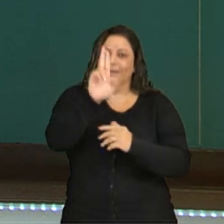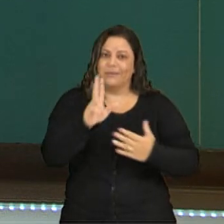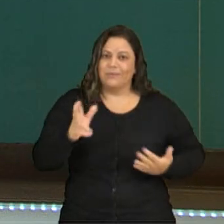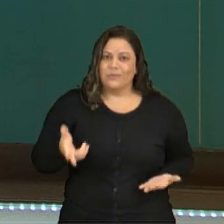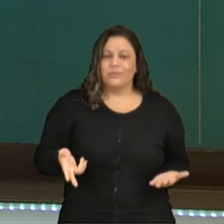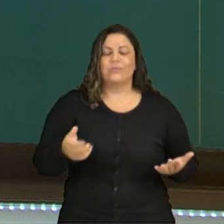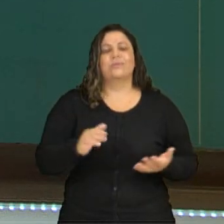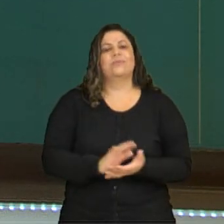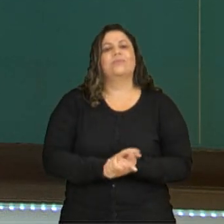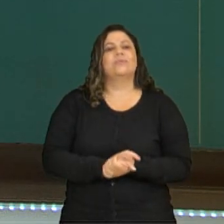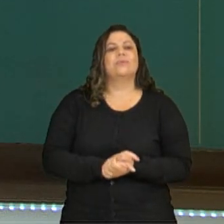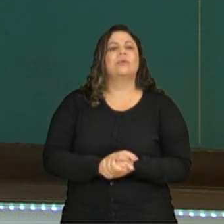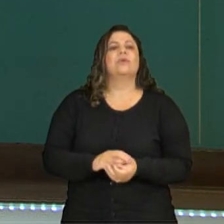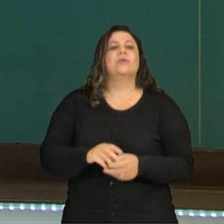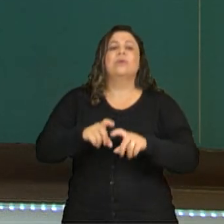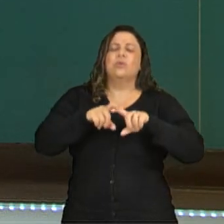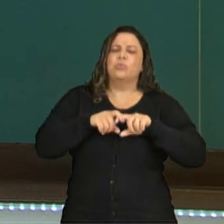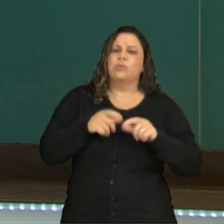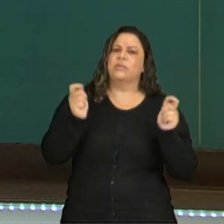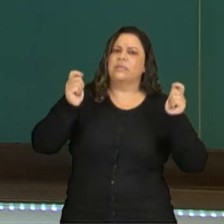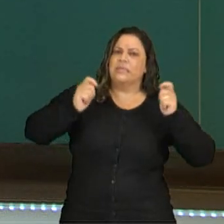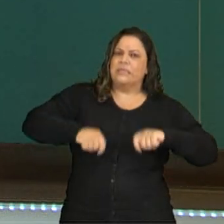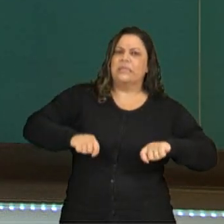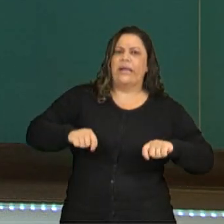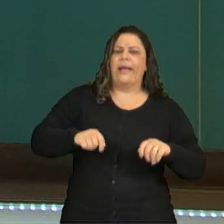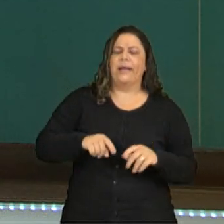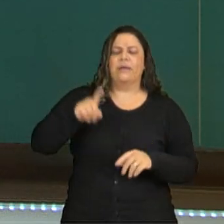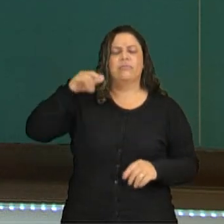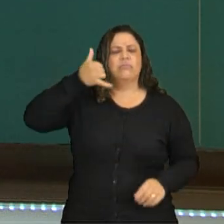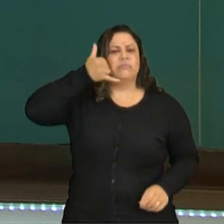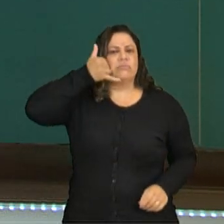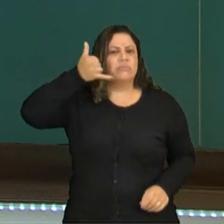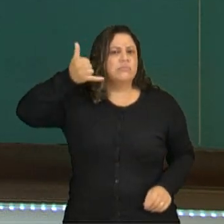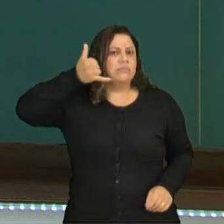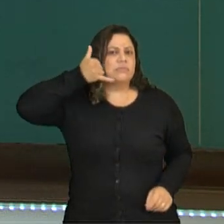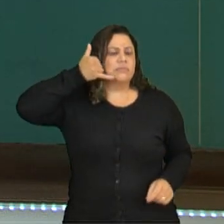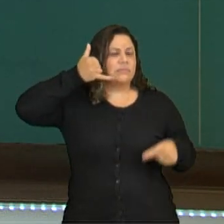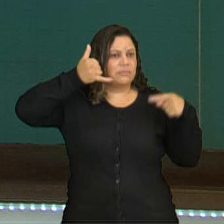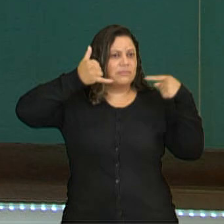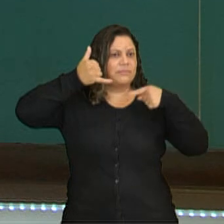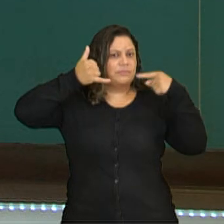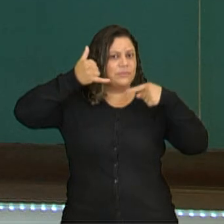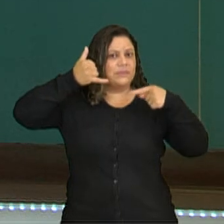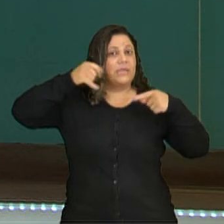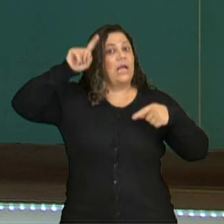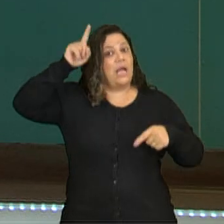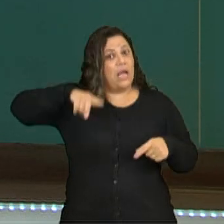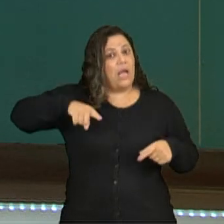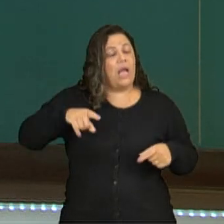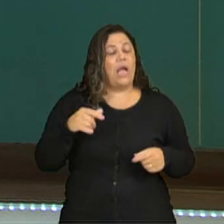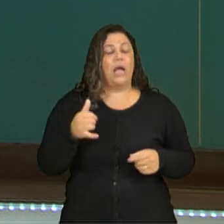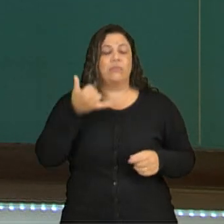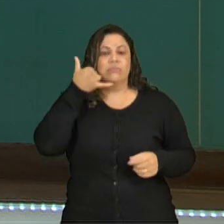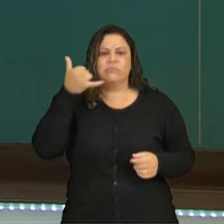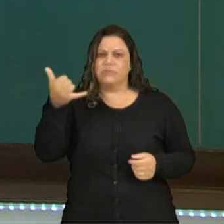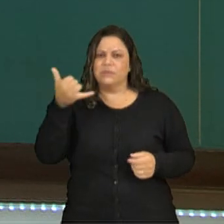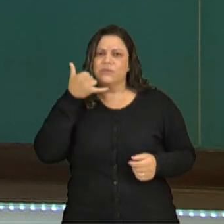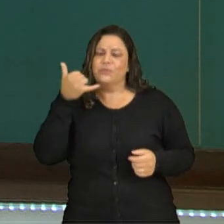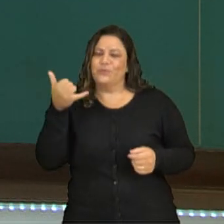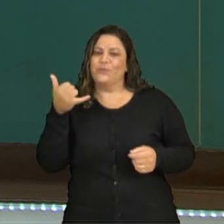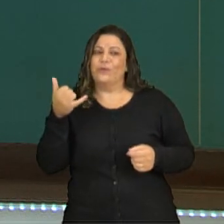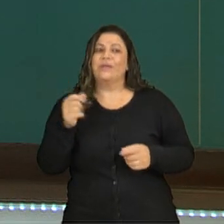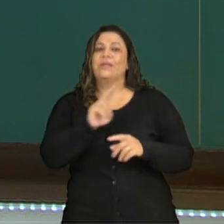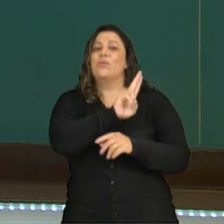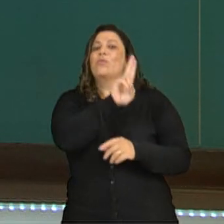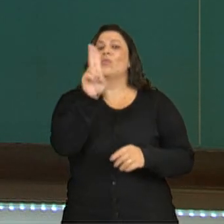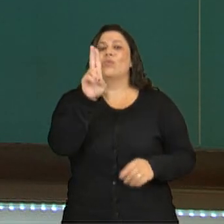termos esse sistema de torre, esse sistema celular de torres, é que o telefone acabou ganhando o nome